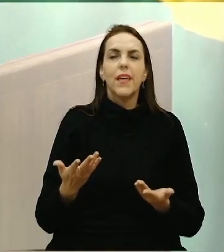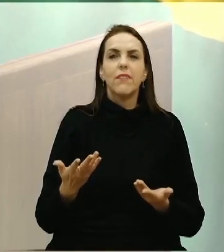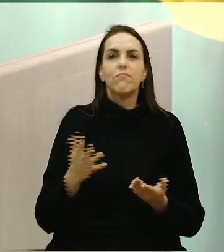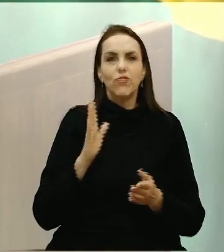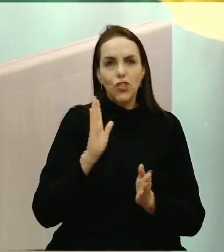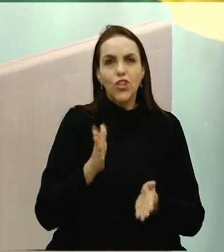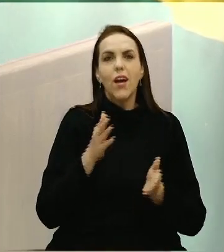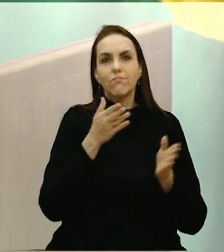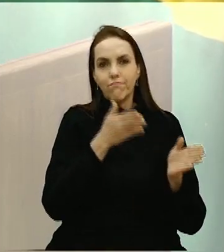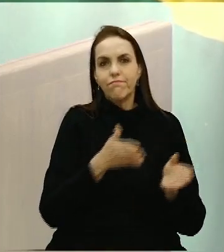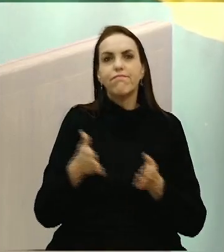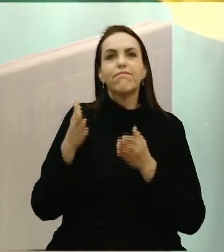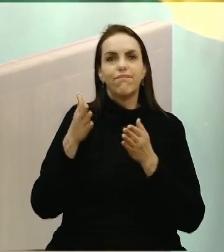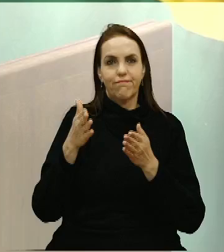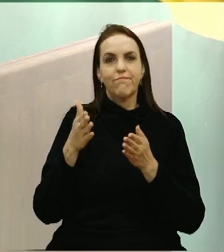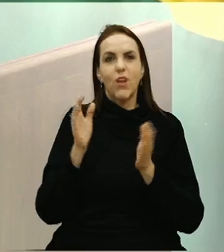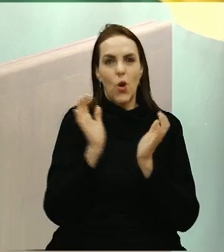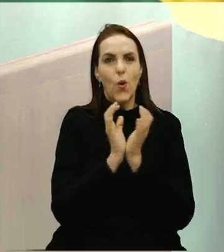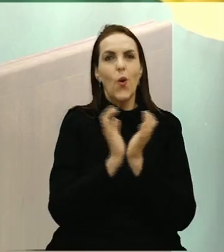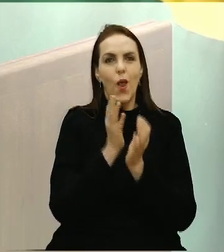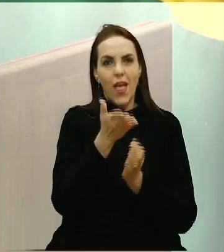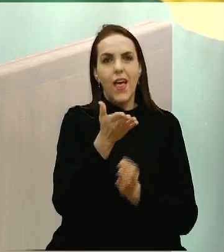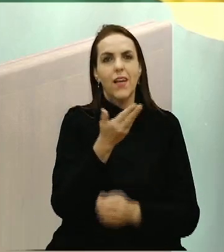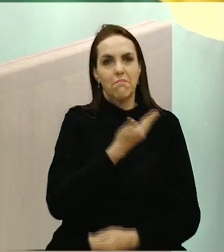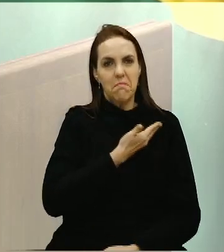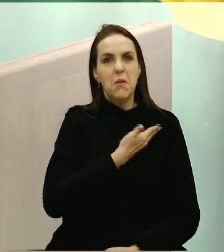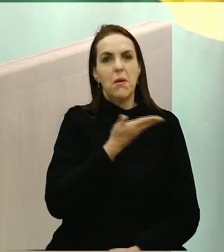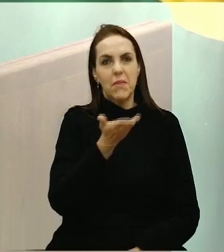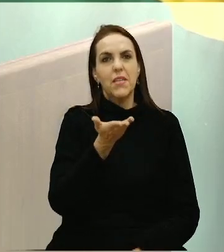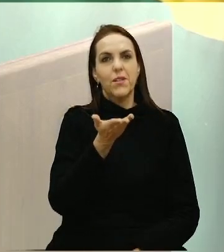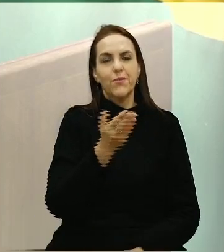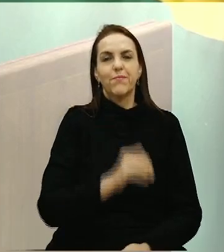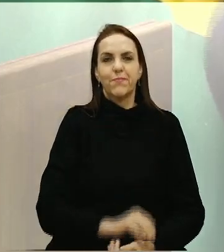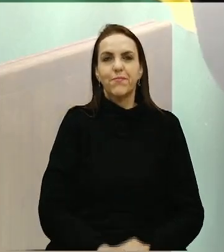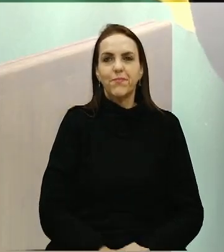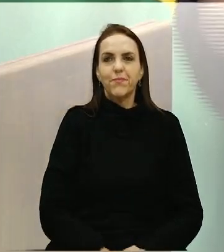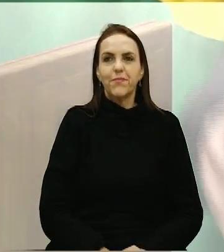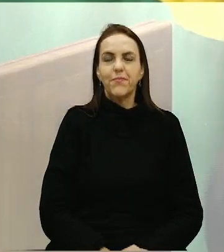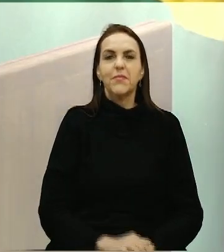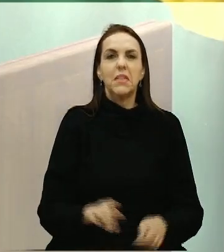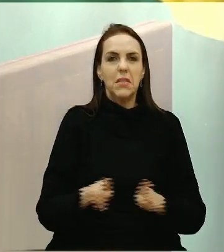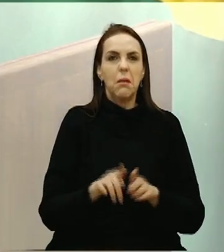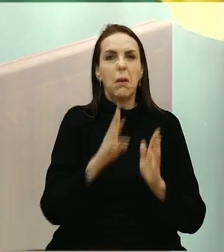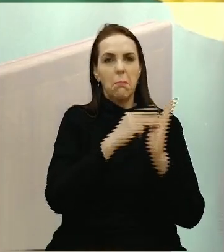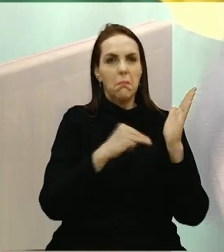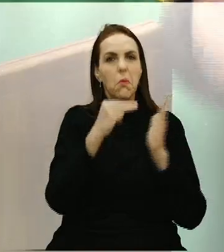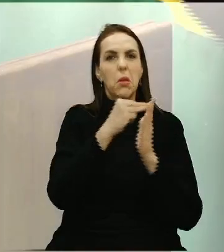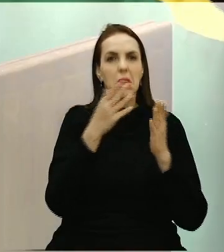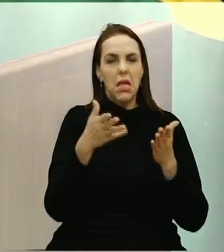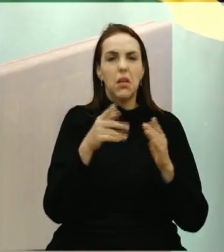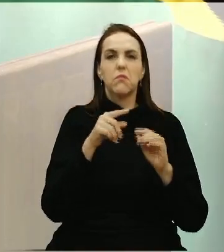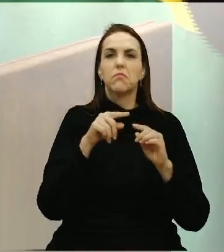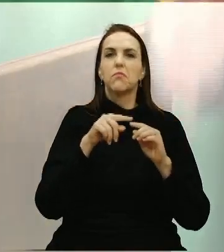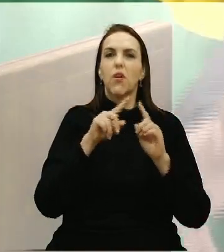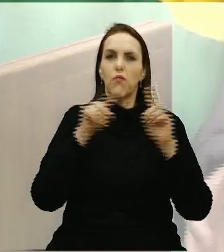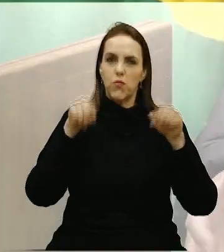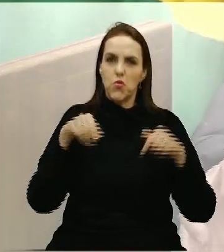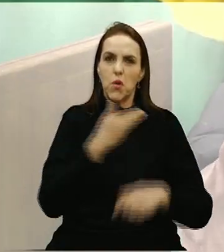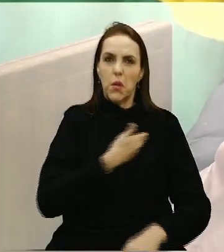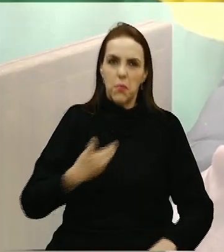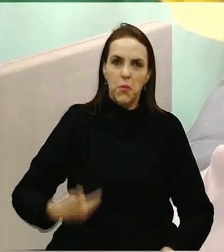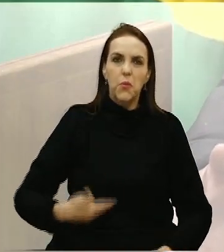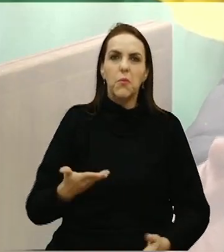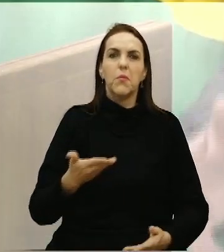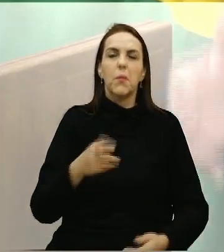passou por esta casa um colega, um amigo, e que é exemplo de servidor, exemplo de pai de